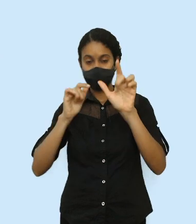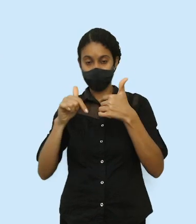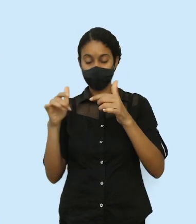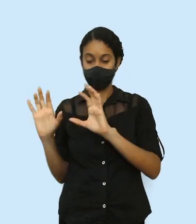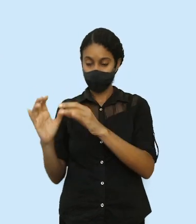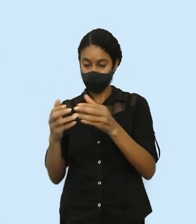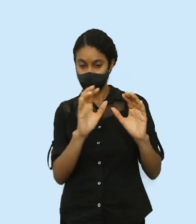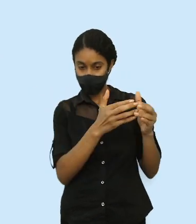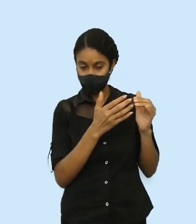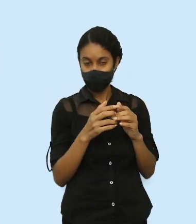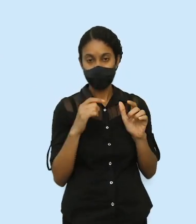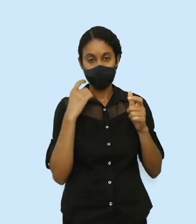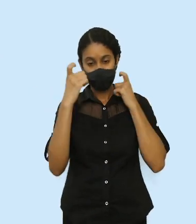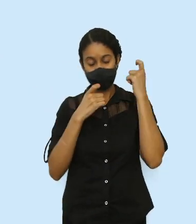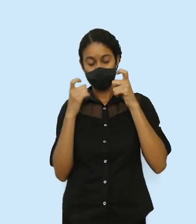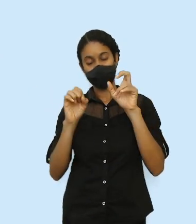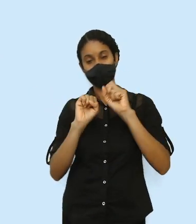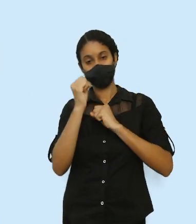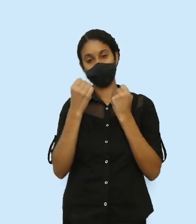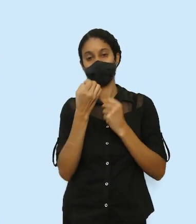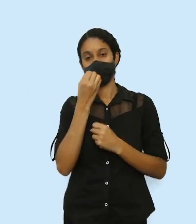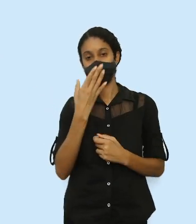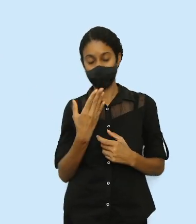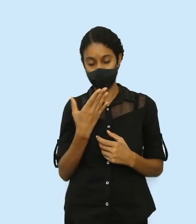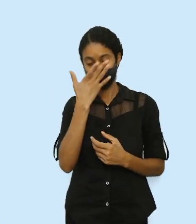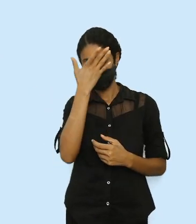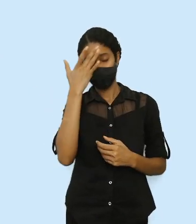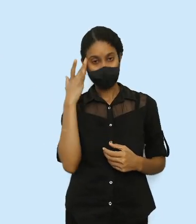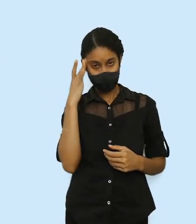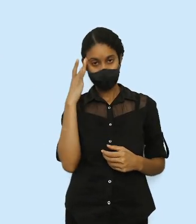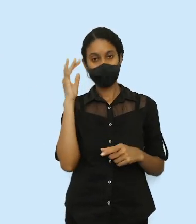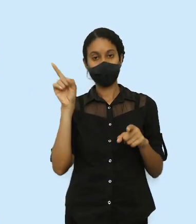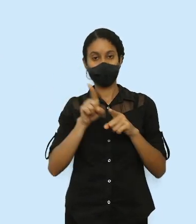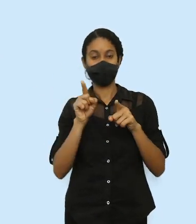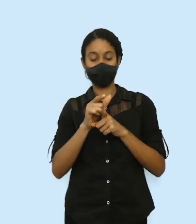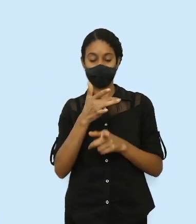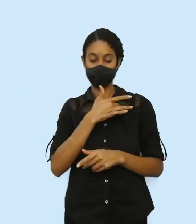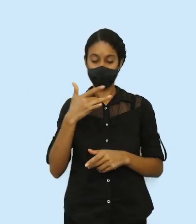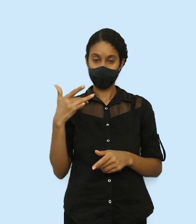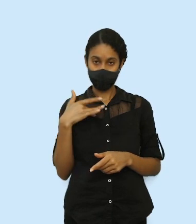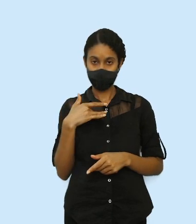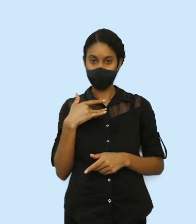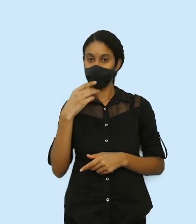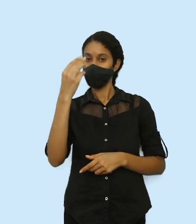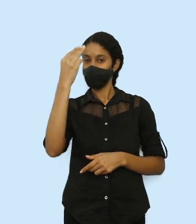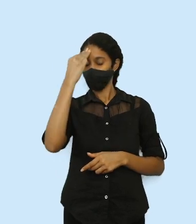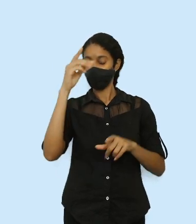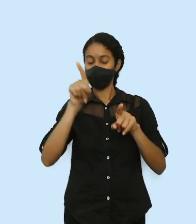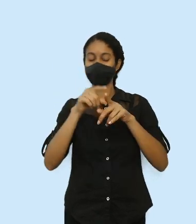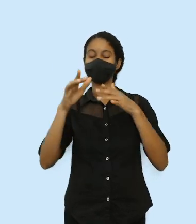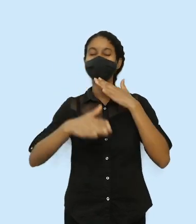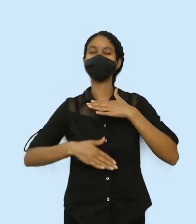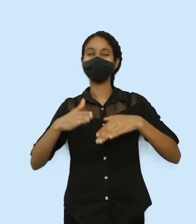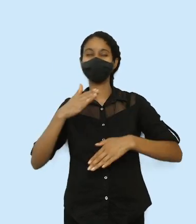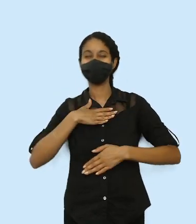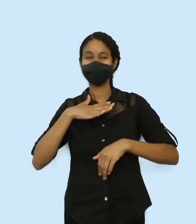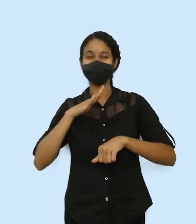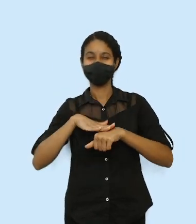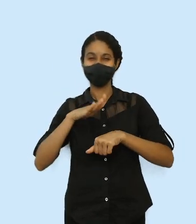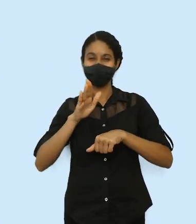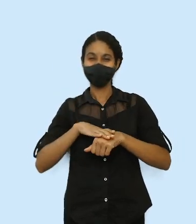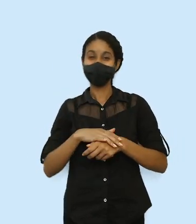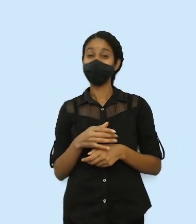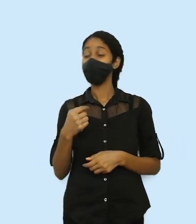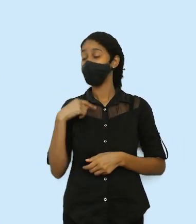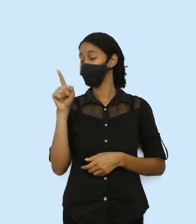coletivo e a preocupação da empresa com o bem-estar do funcionário, bem como sua saúde física e mental. Blá, blá, blá. Não acredito